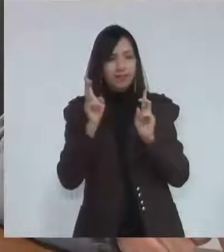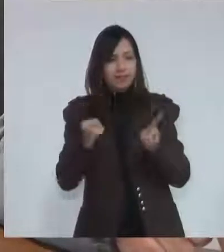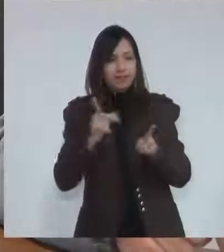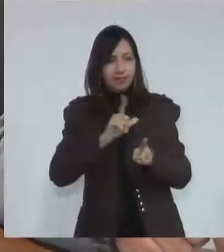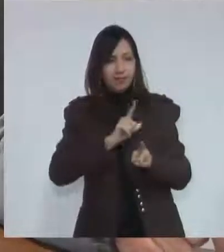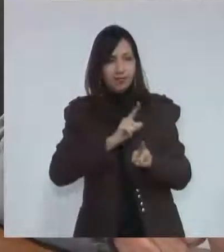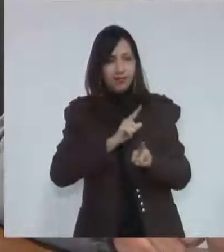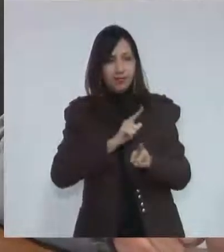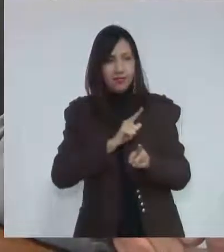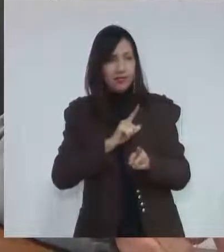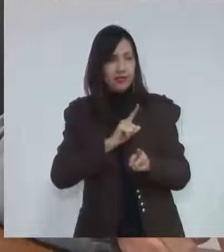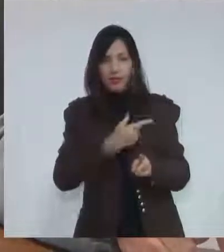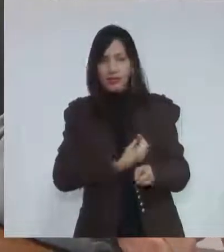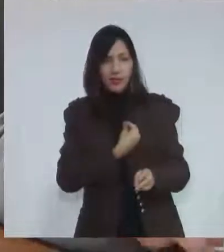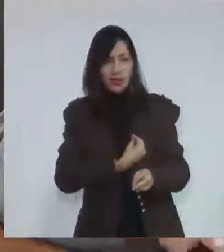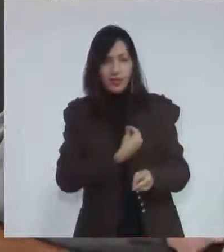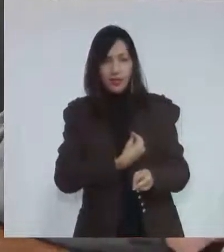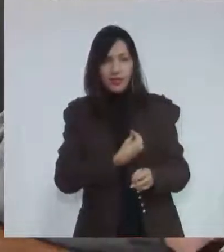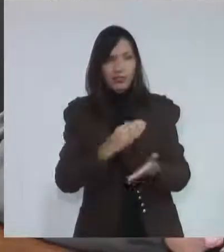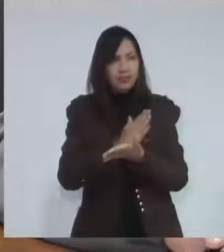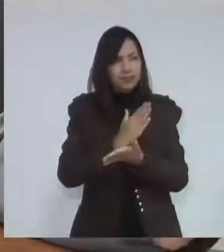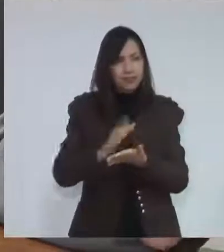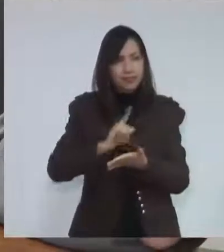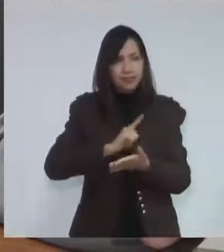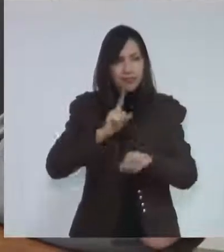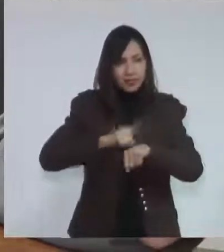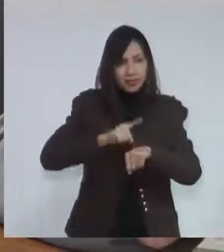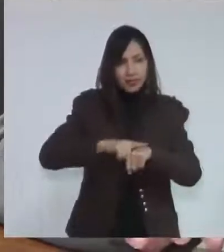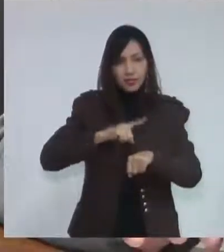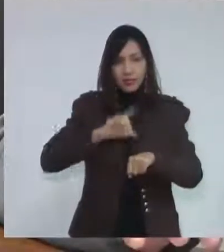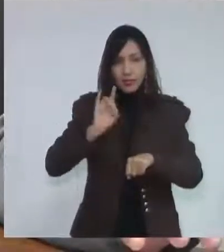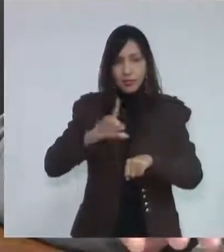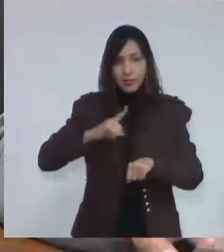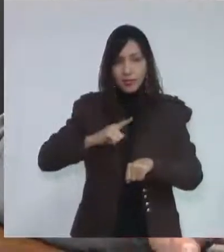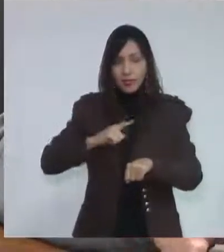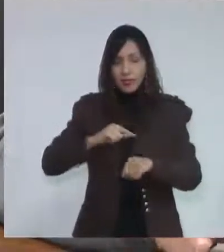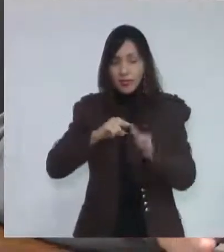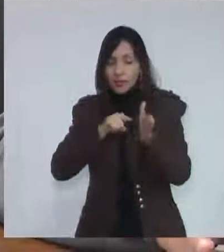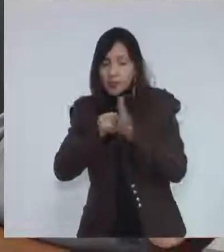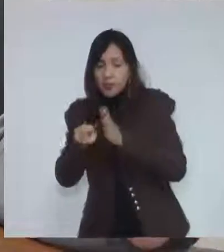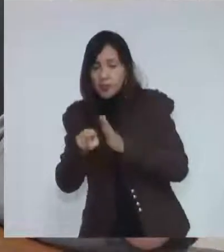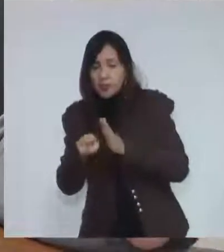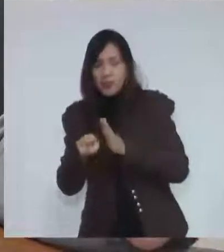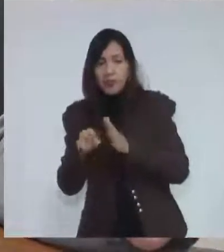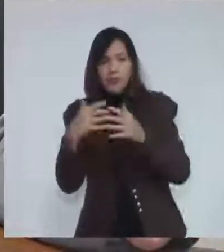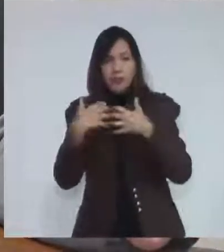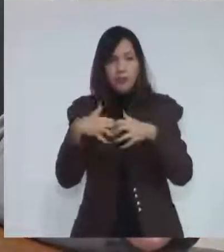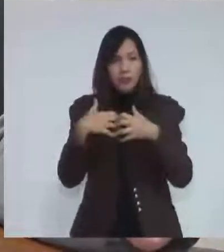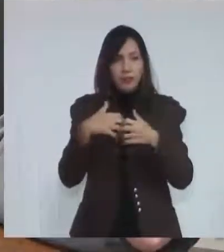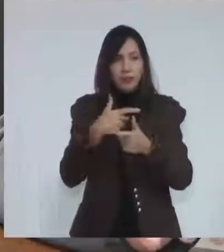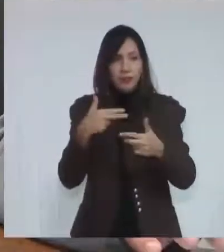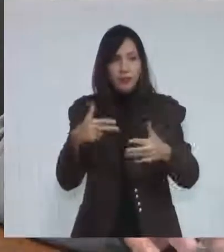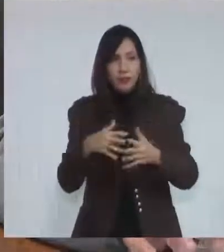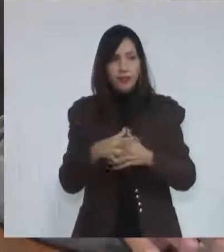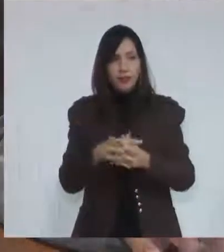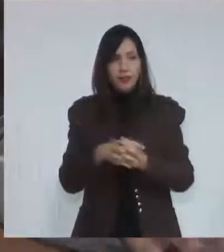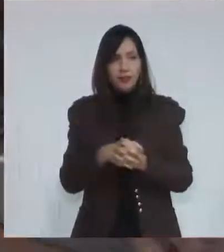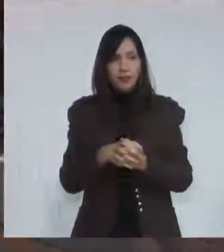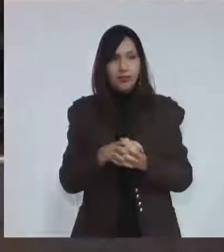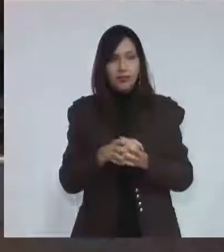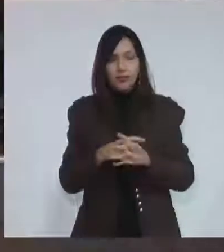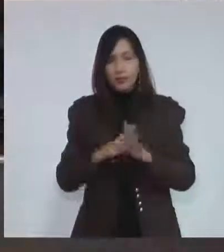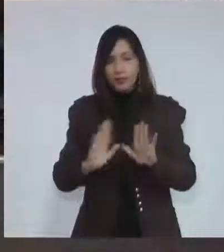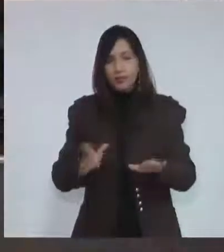que, de fato, não exista, eventualmente, uma irregularidade, mas só o fato de você perguntar, de você questionar, já causa uma dúvida.